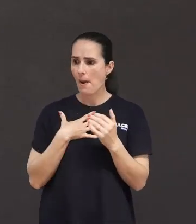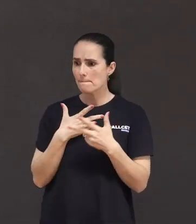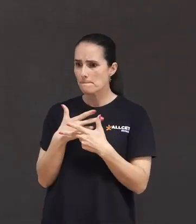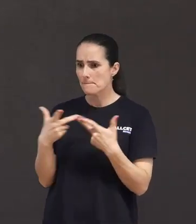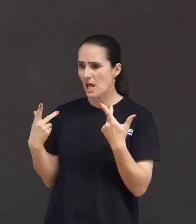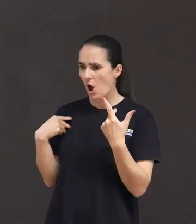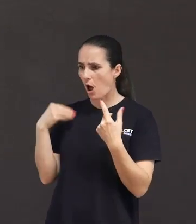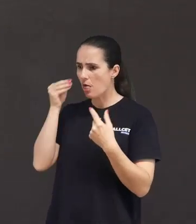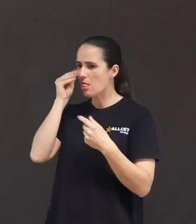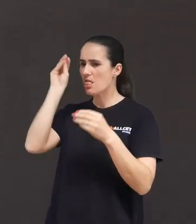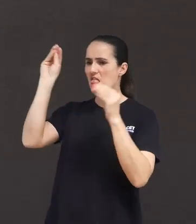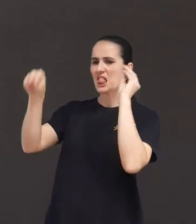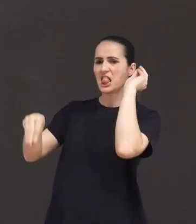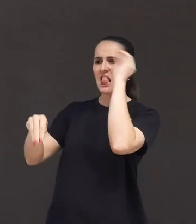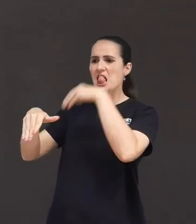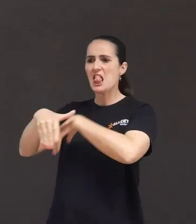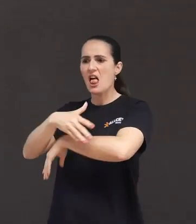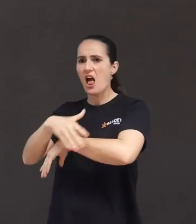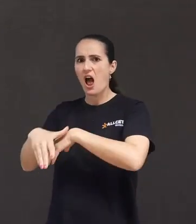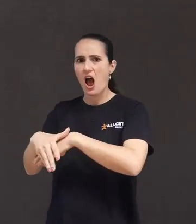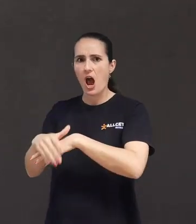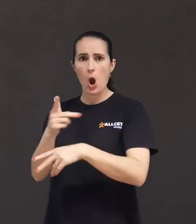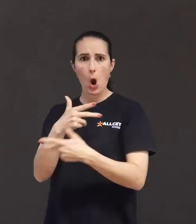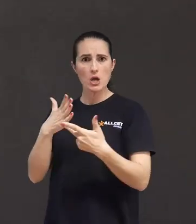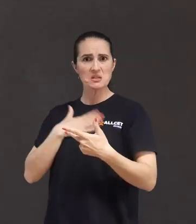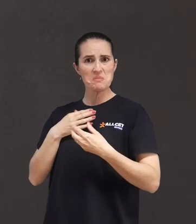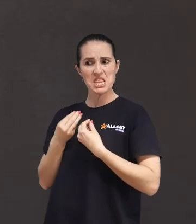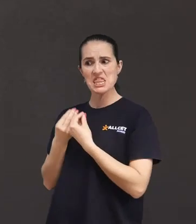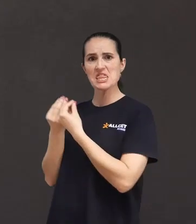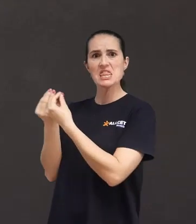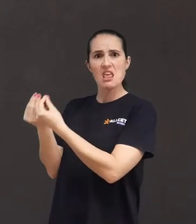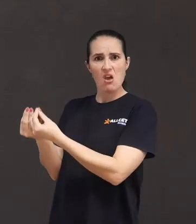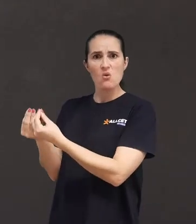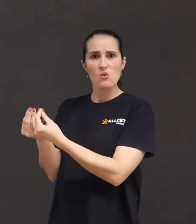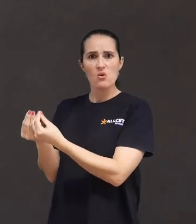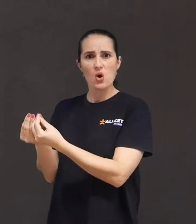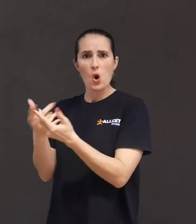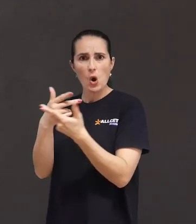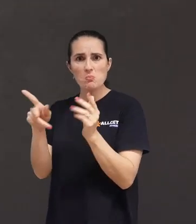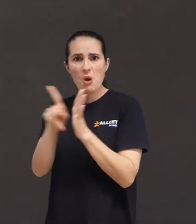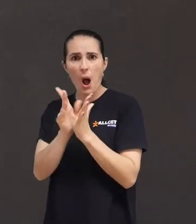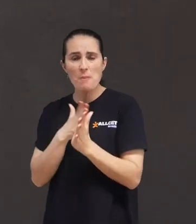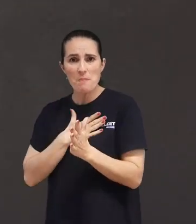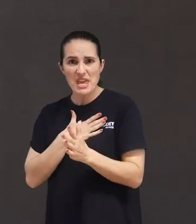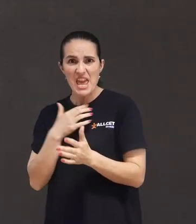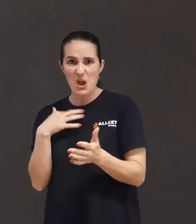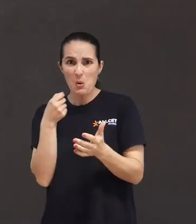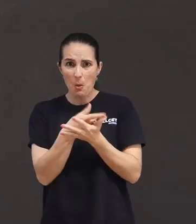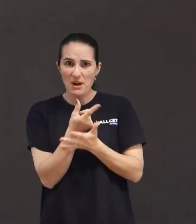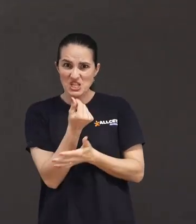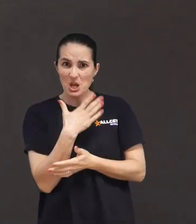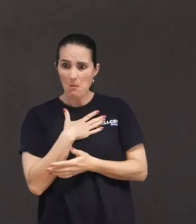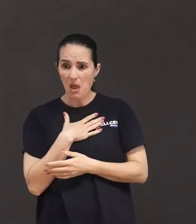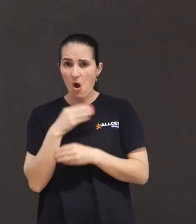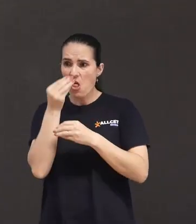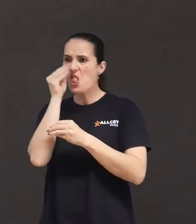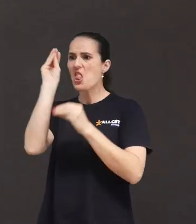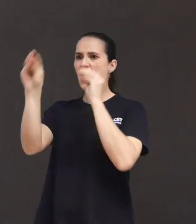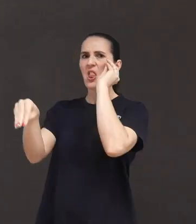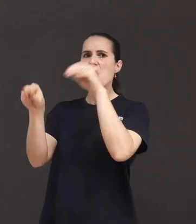rua. Então ele deu o que ele podia dar e o que era meu, que eu tinha comprado com meu dinheiro, ele deixou na rua.